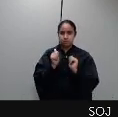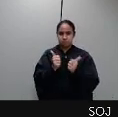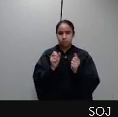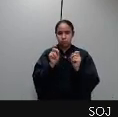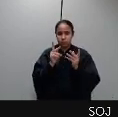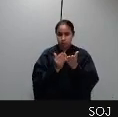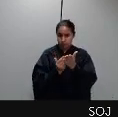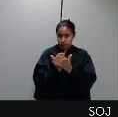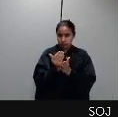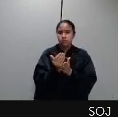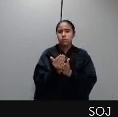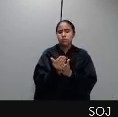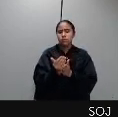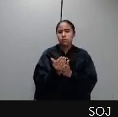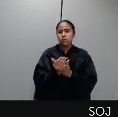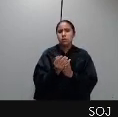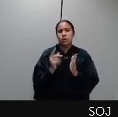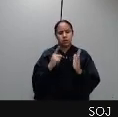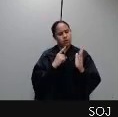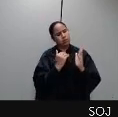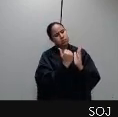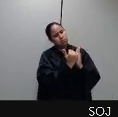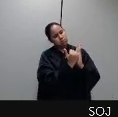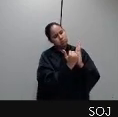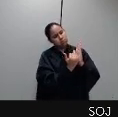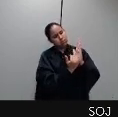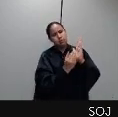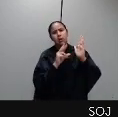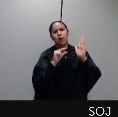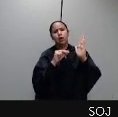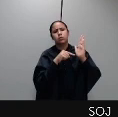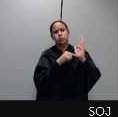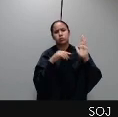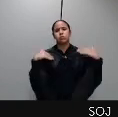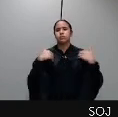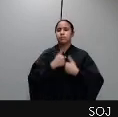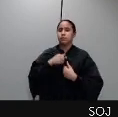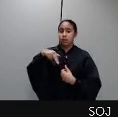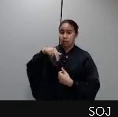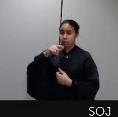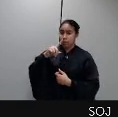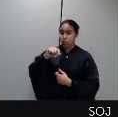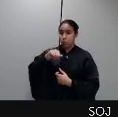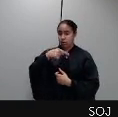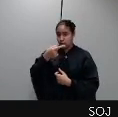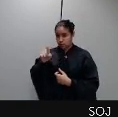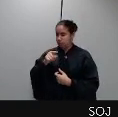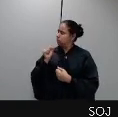destaque feito pelo Ministro Napoleão a quem Dele gel concedo a palavra